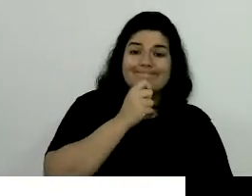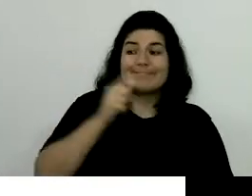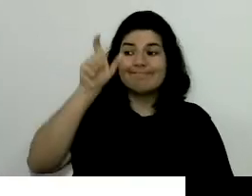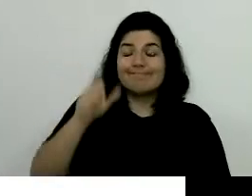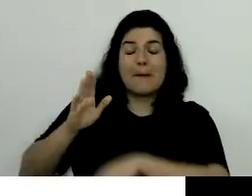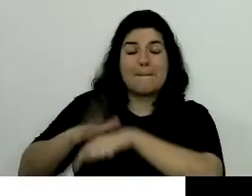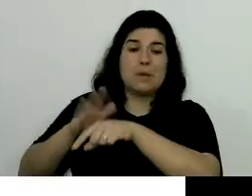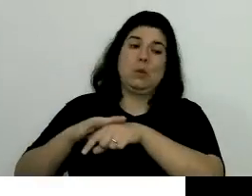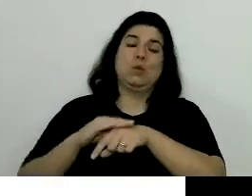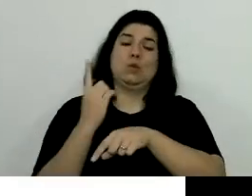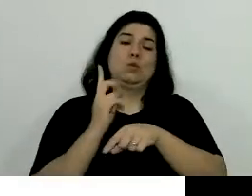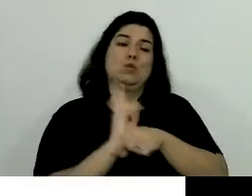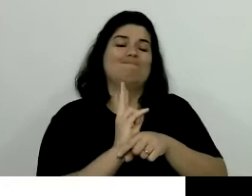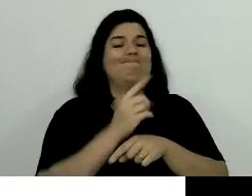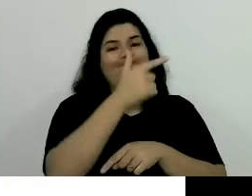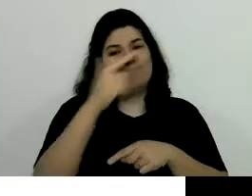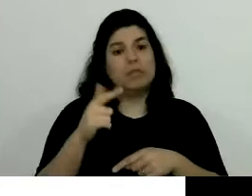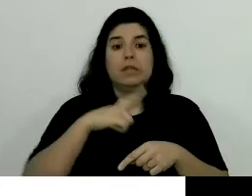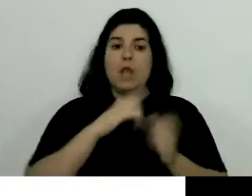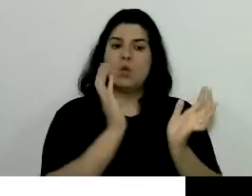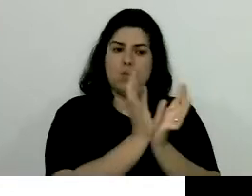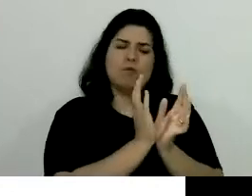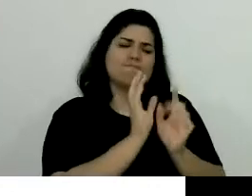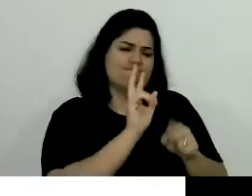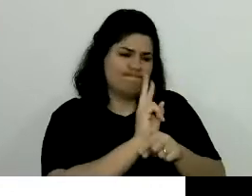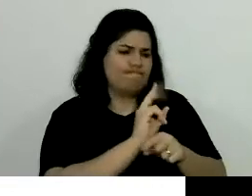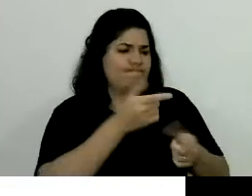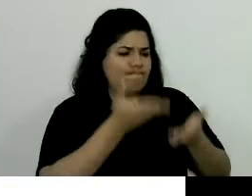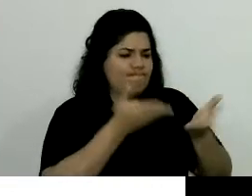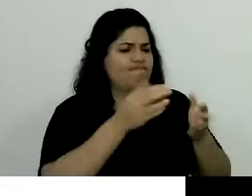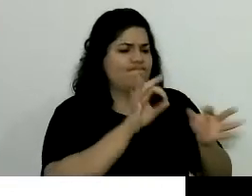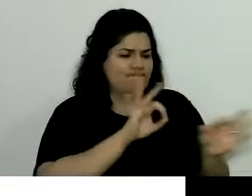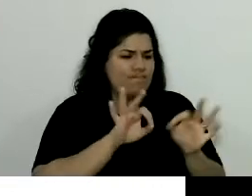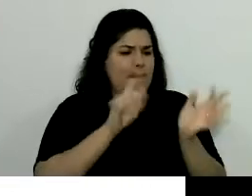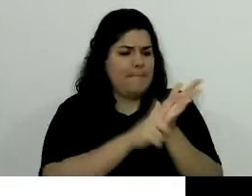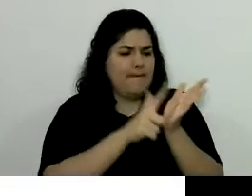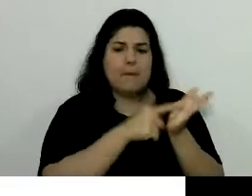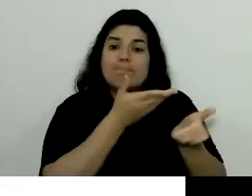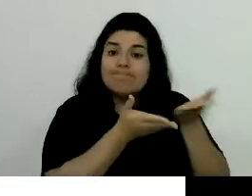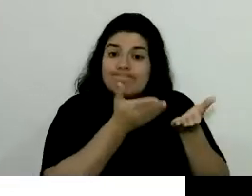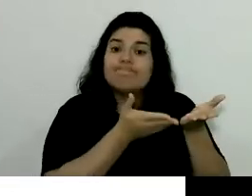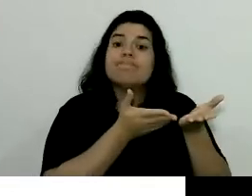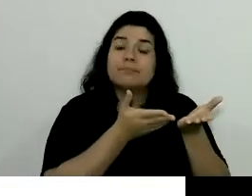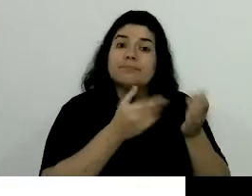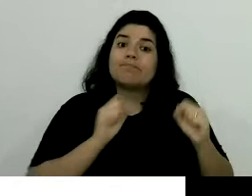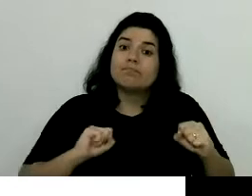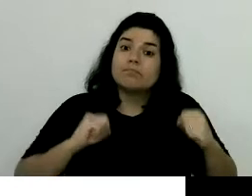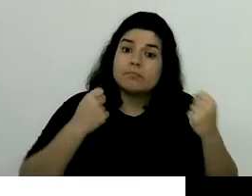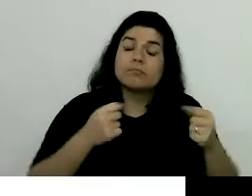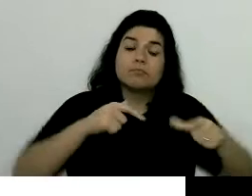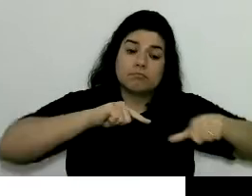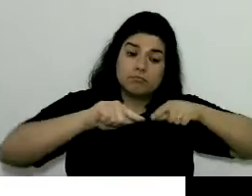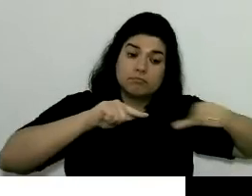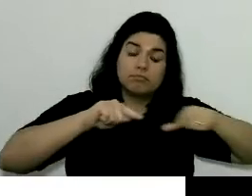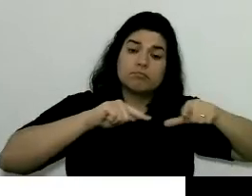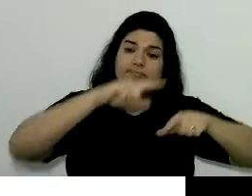de fotografia. Nós temos uma excelente equipe de conservação de papéis, que procura se desdobrar. Nós temos trabalhado